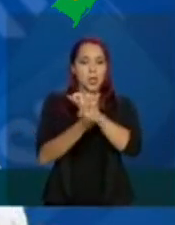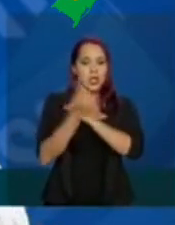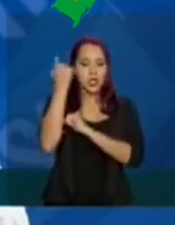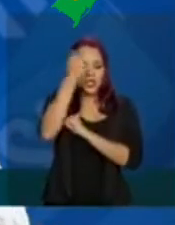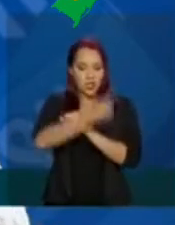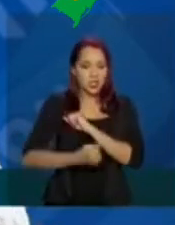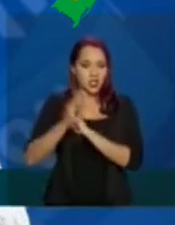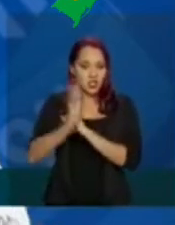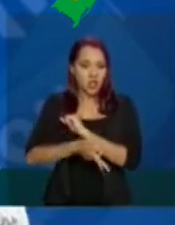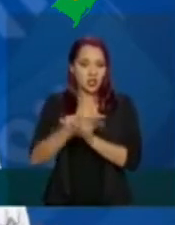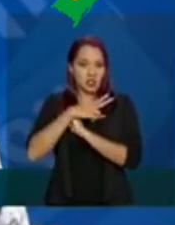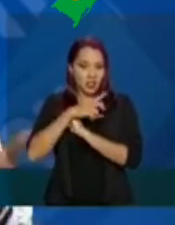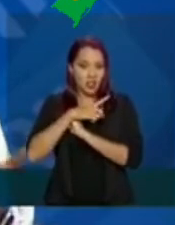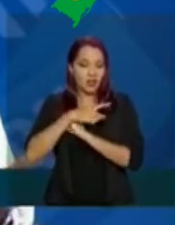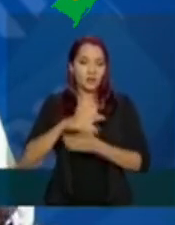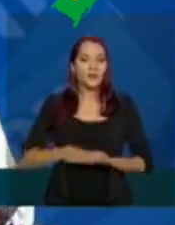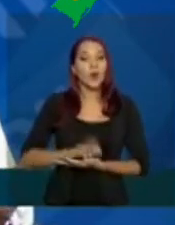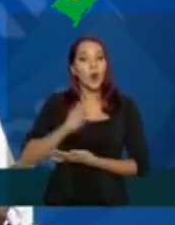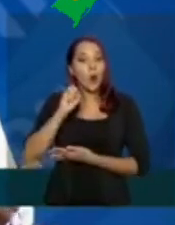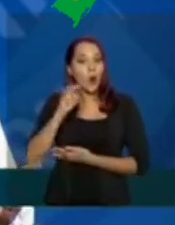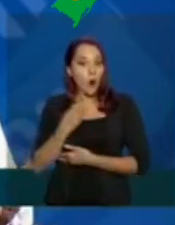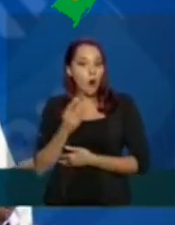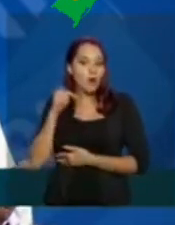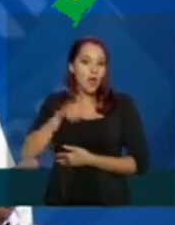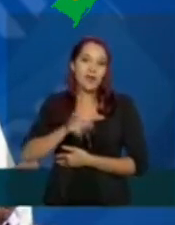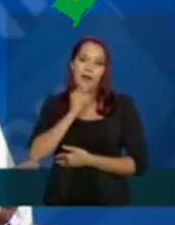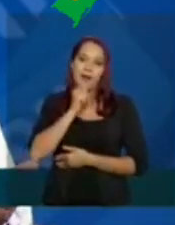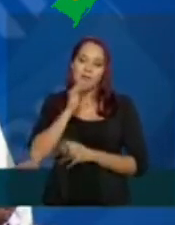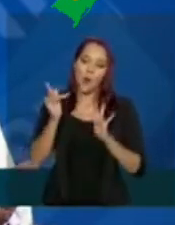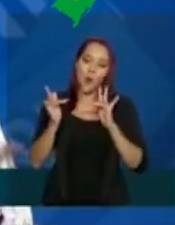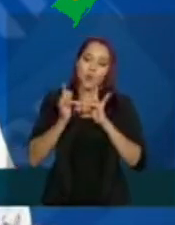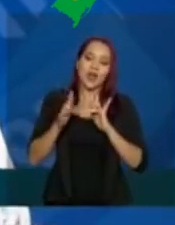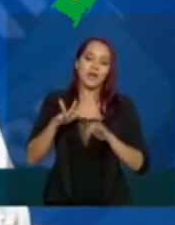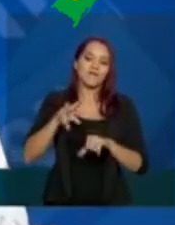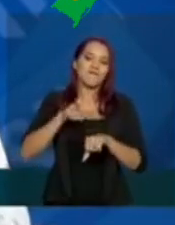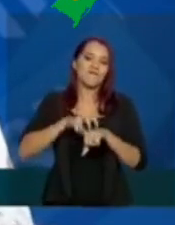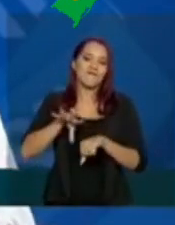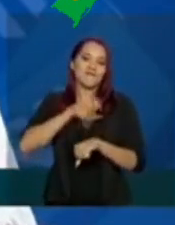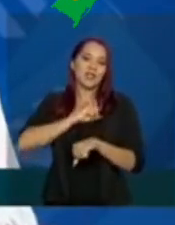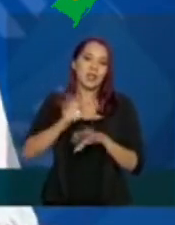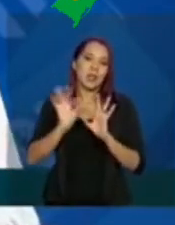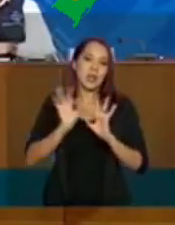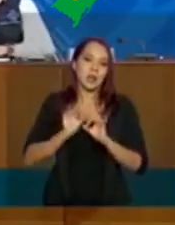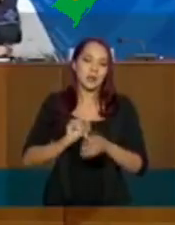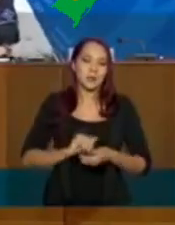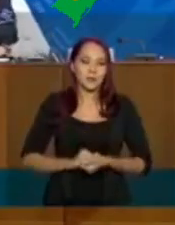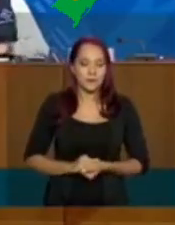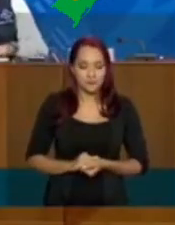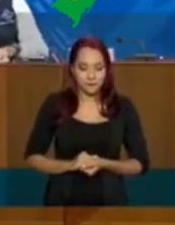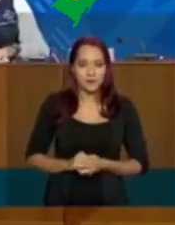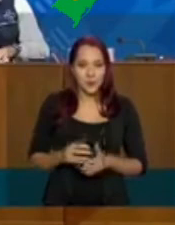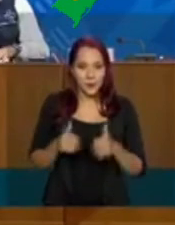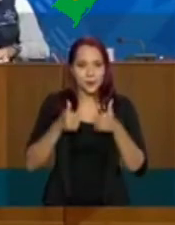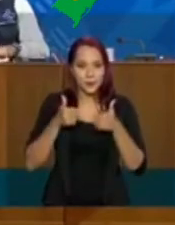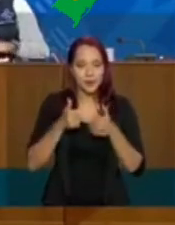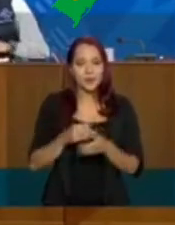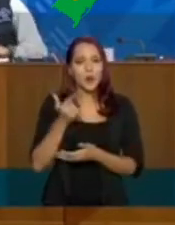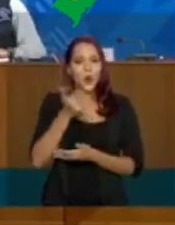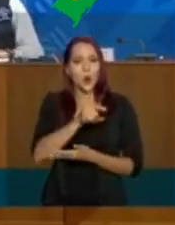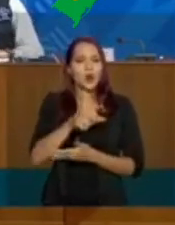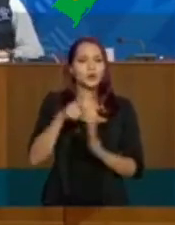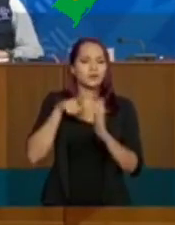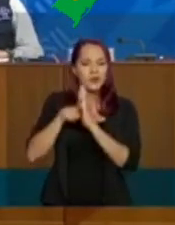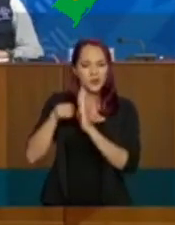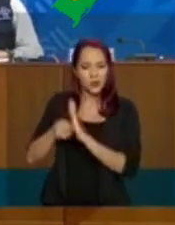imunologicamente protegidas, ou elas ainda não tiveram contato com o vírus. Essa é a situação. Muito bem. As outras perguntas que